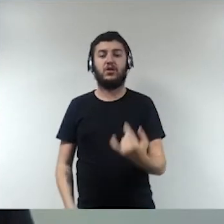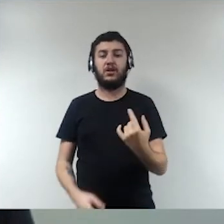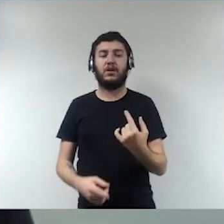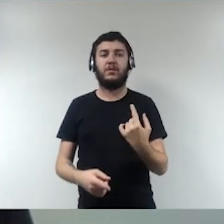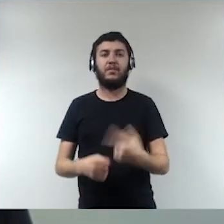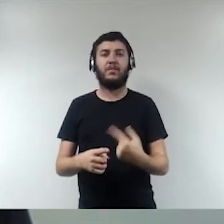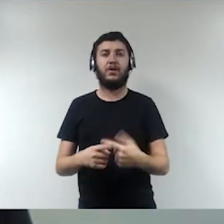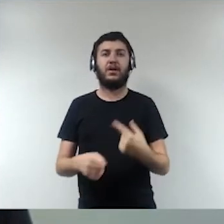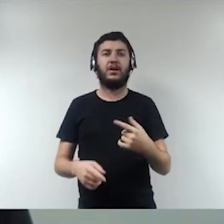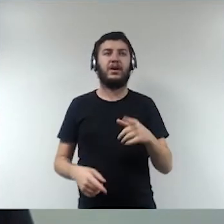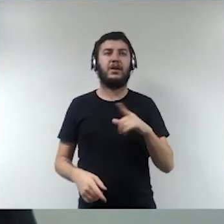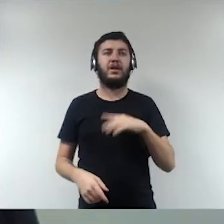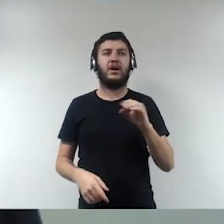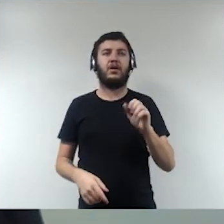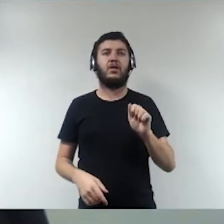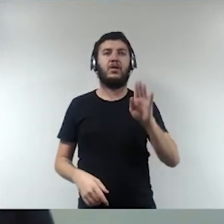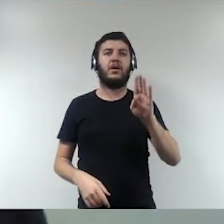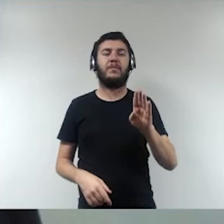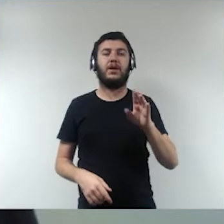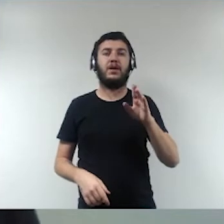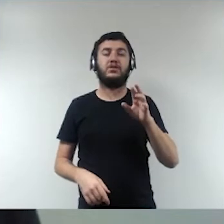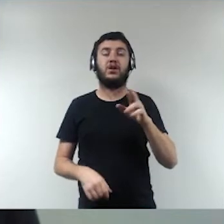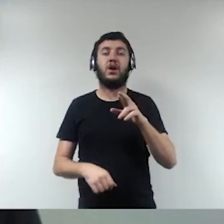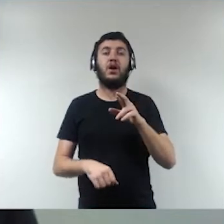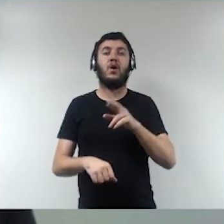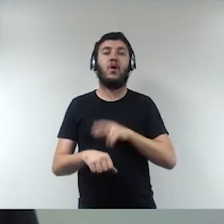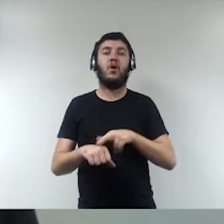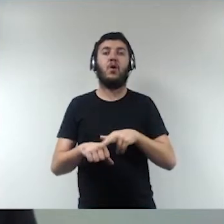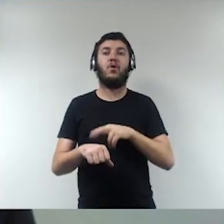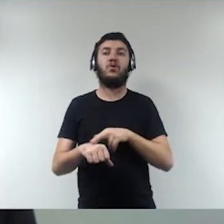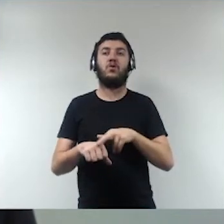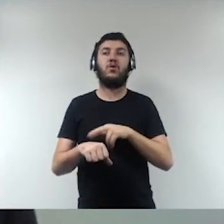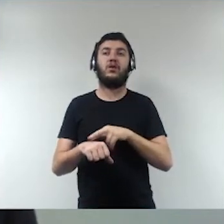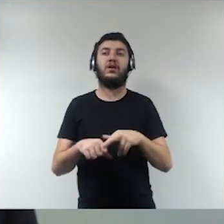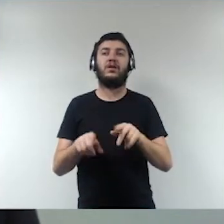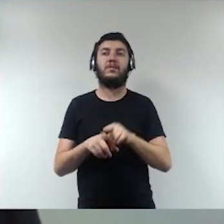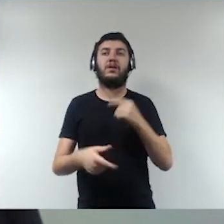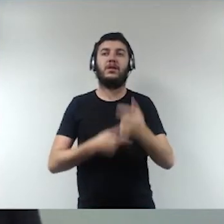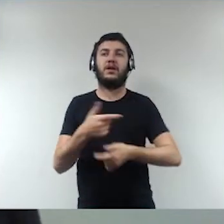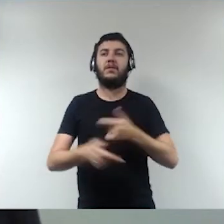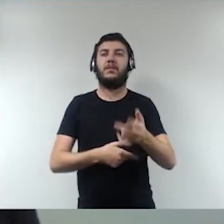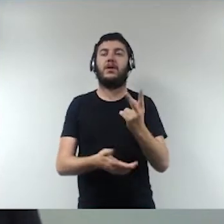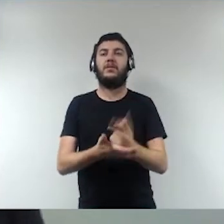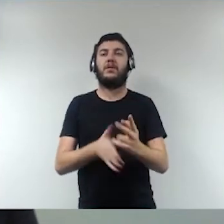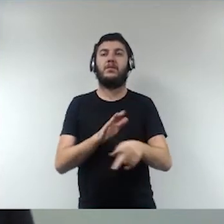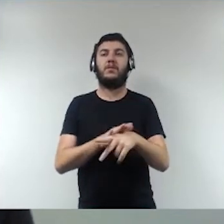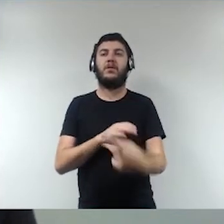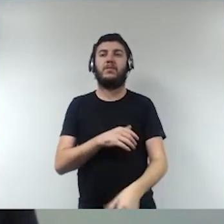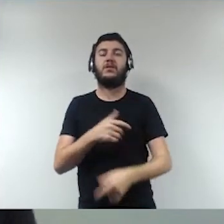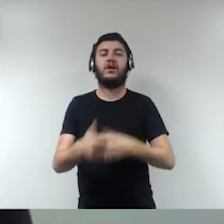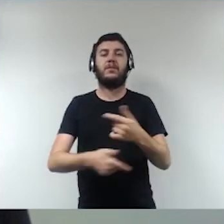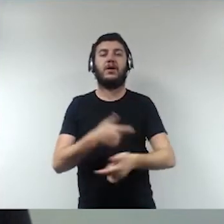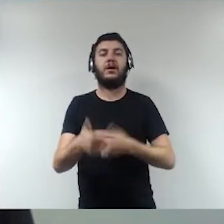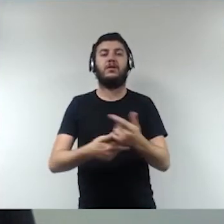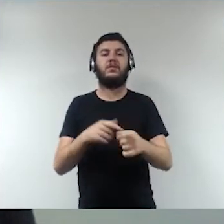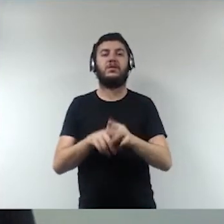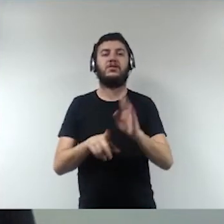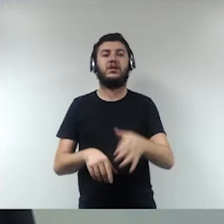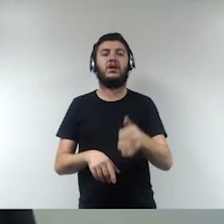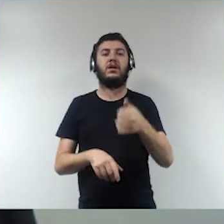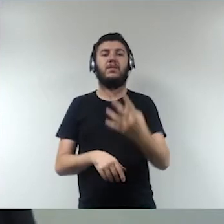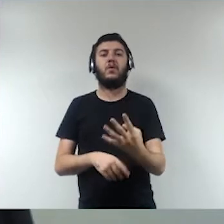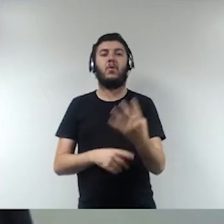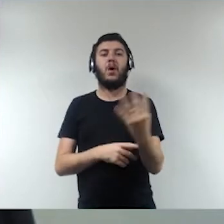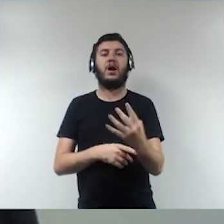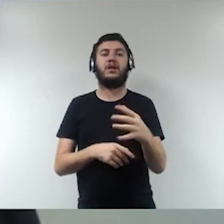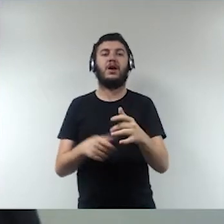co-irmã OAB de Rondônia, uma vez que fazemos parte aqui do mesmo Tribunal Regional do Trabalho, temos a mesma região aqui, a 14ª região,